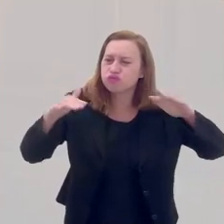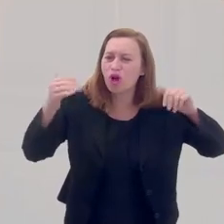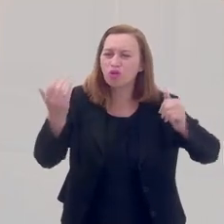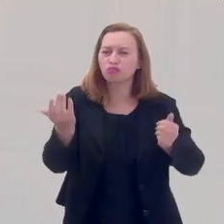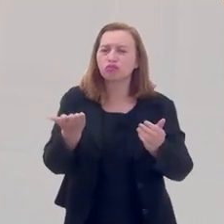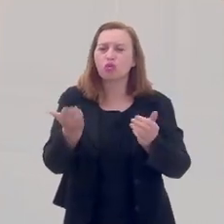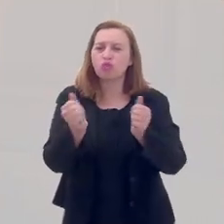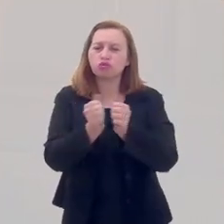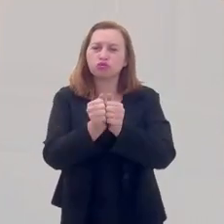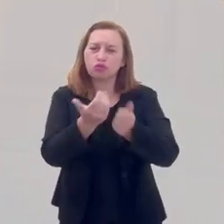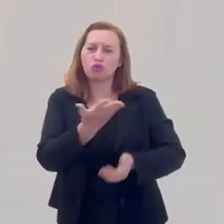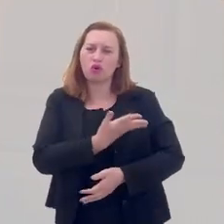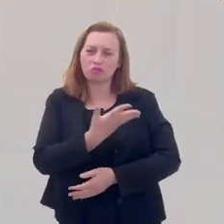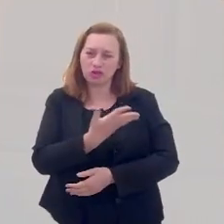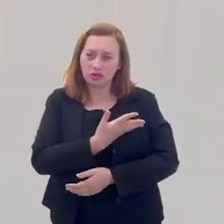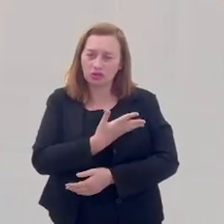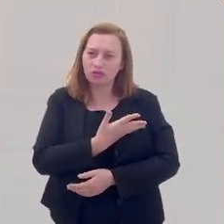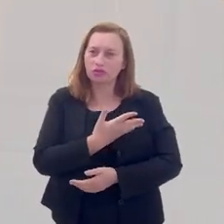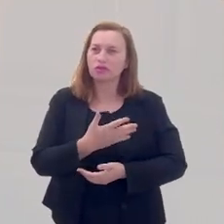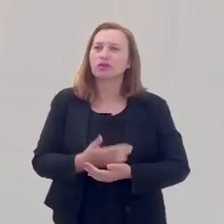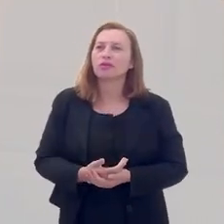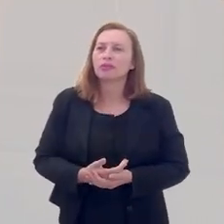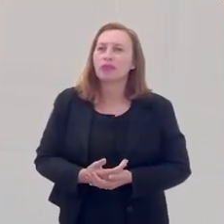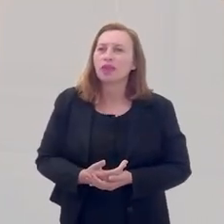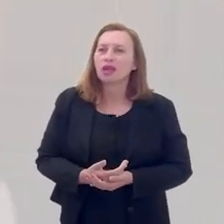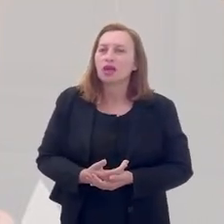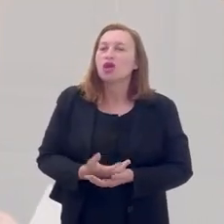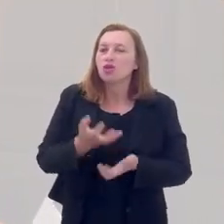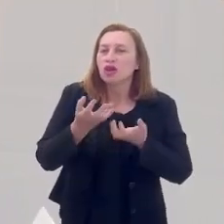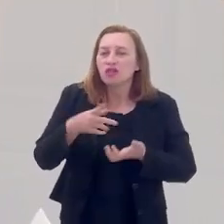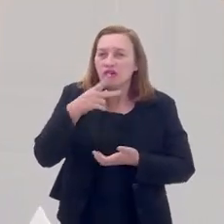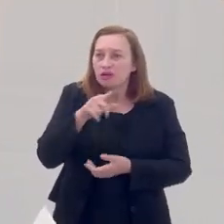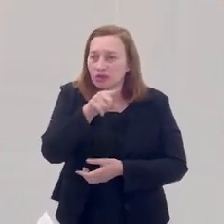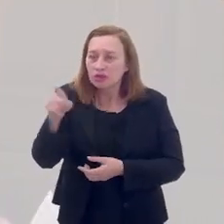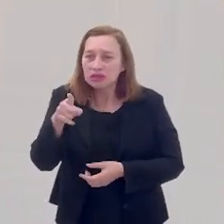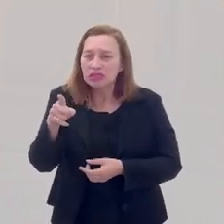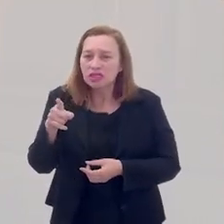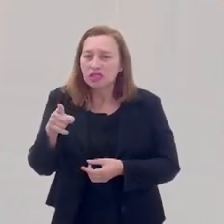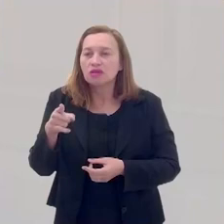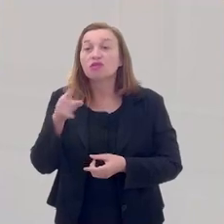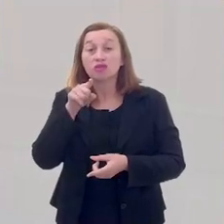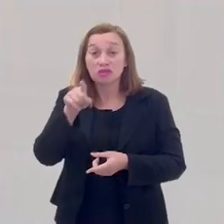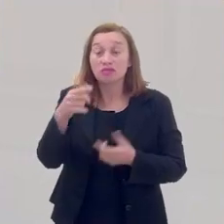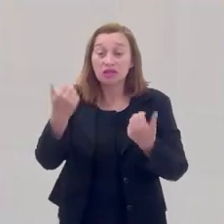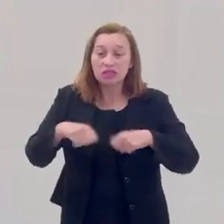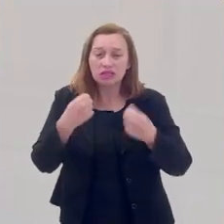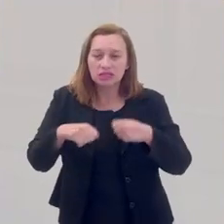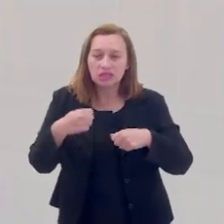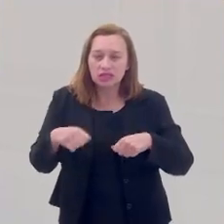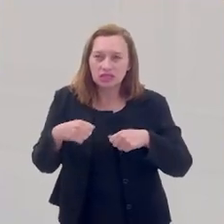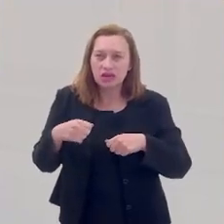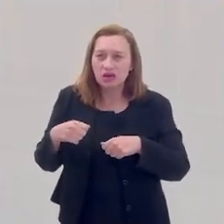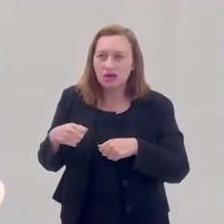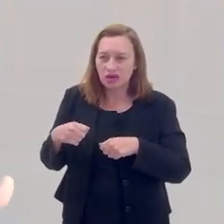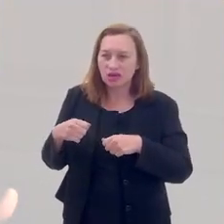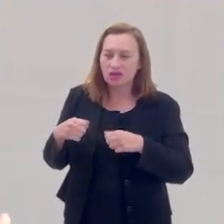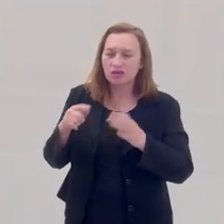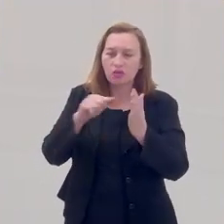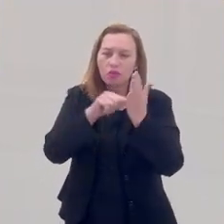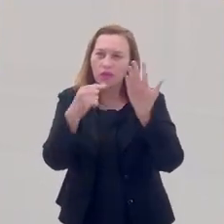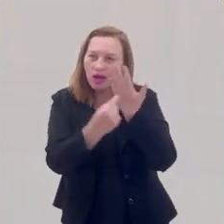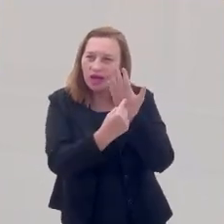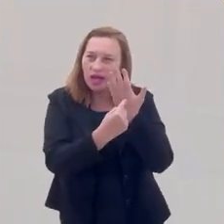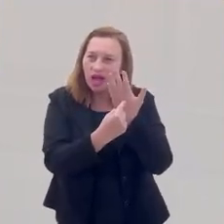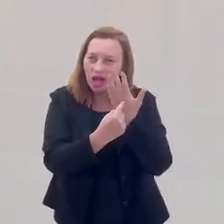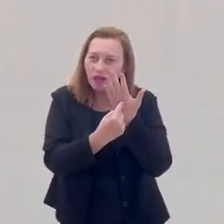no voo e é isso que eu quero dizer para você Tente buscar em Deus o caminho que você quer pense da onde você